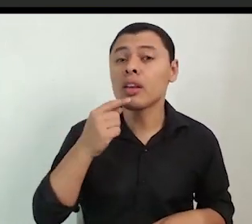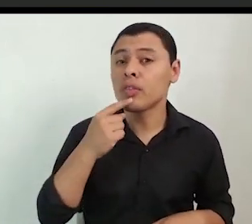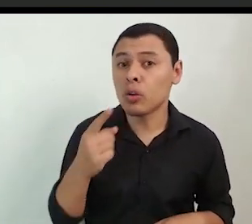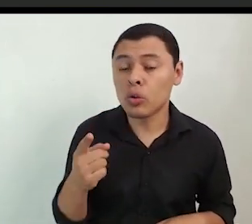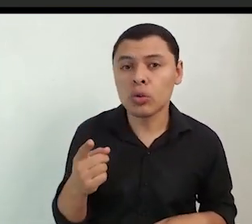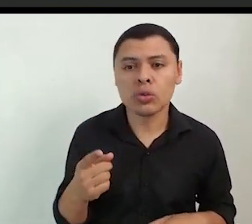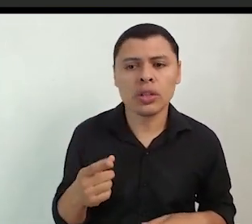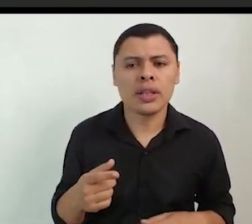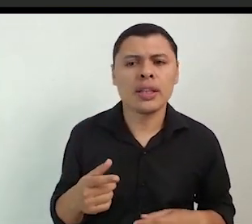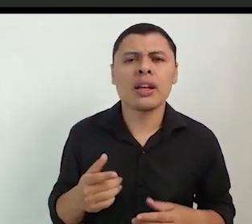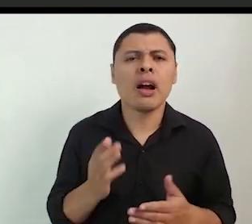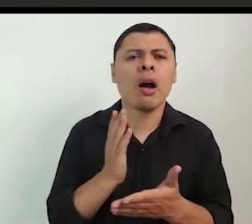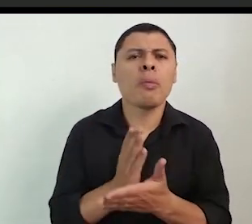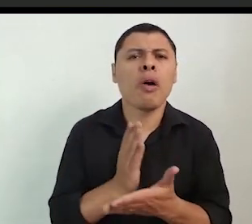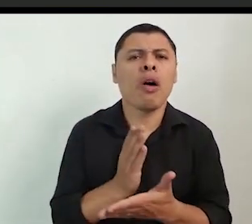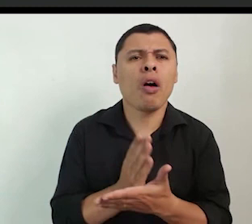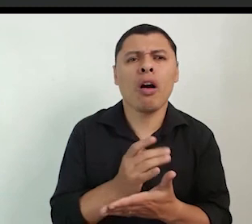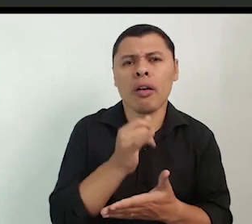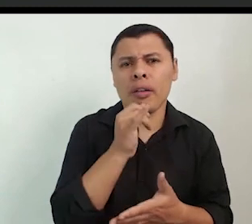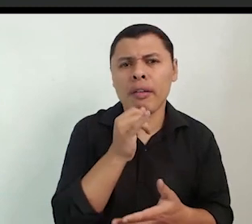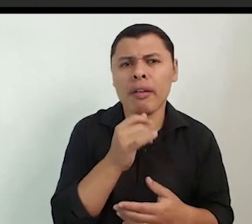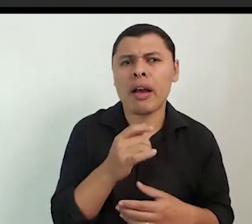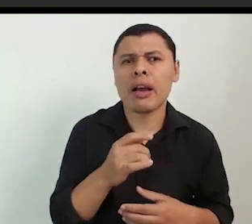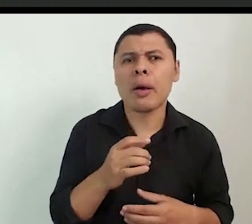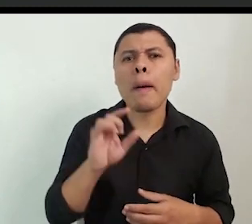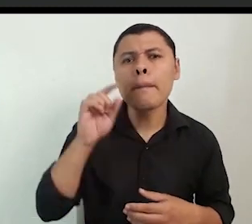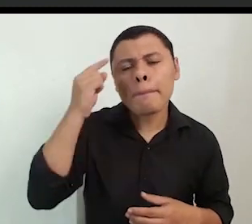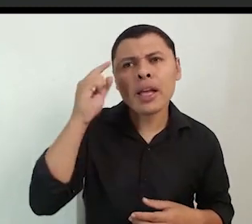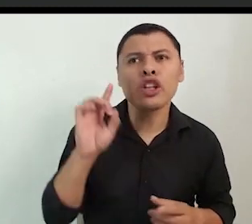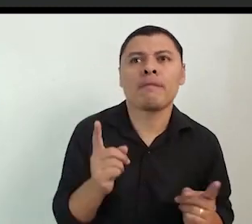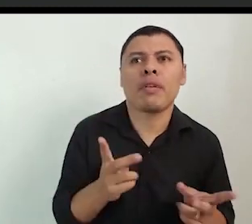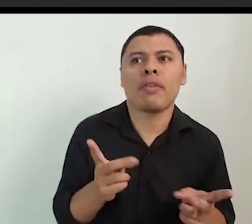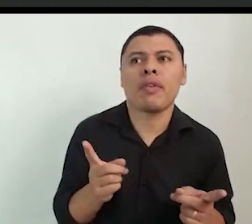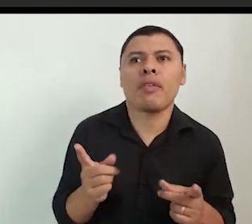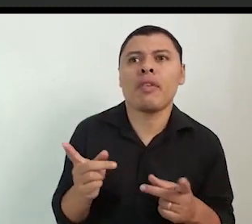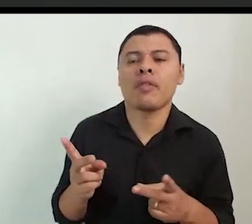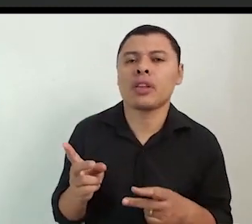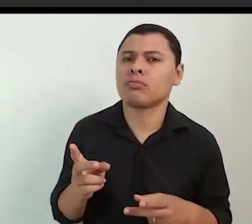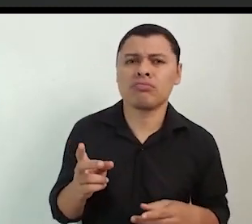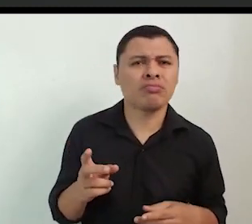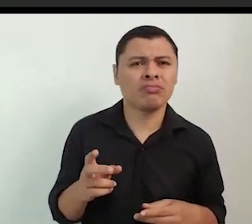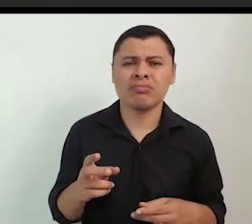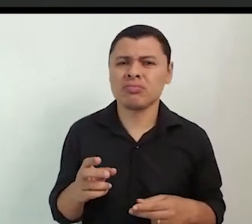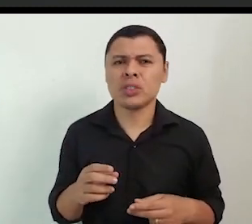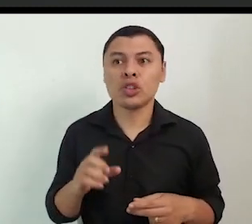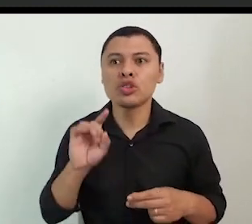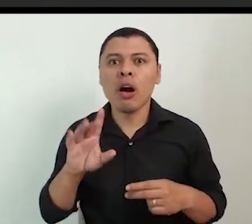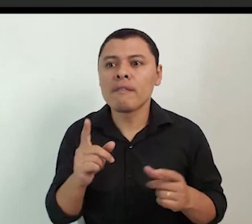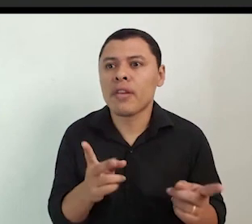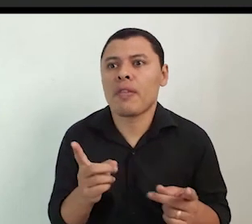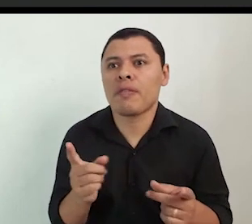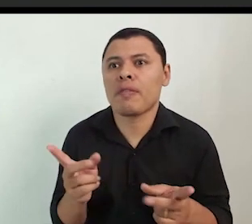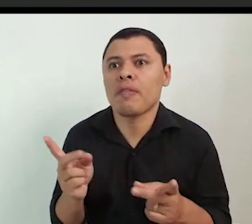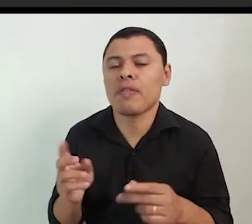que não existe mais aquele negócio de que só pode pensar em vender. só quer vender e não quer mais